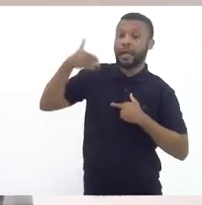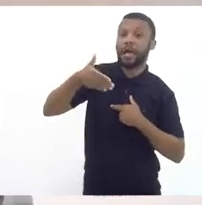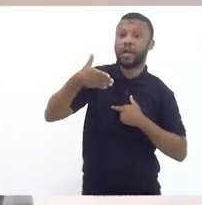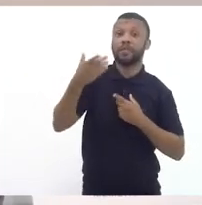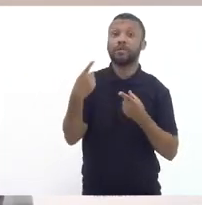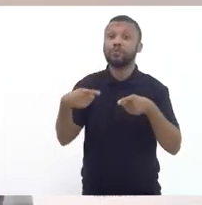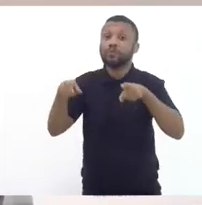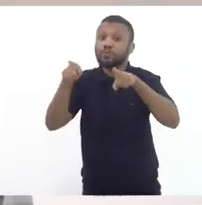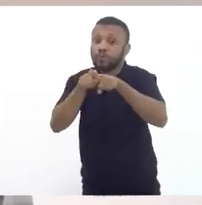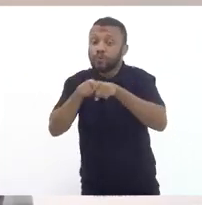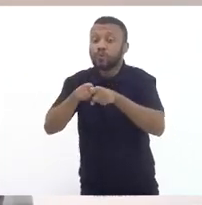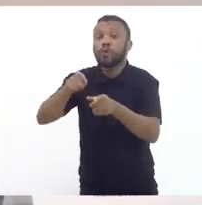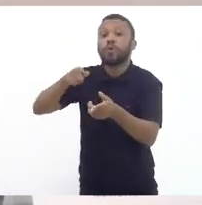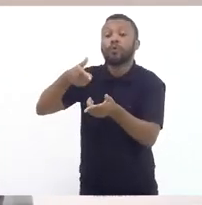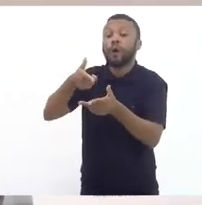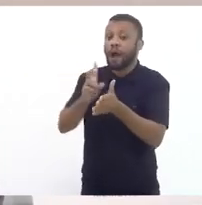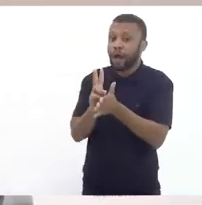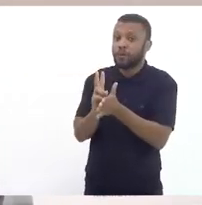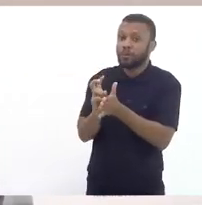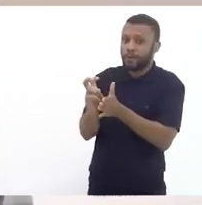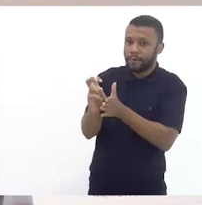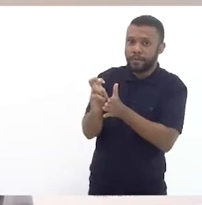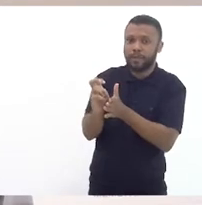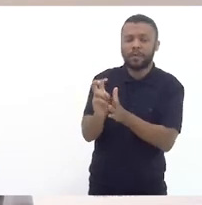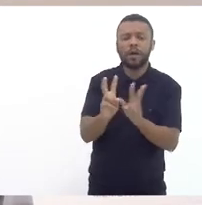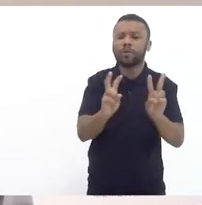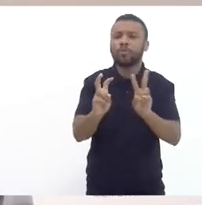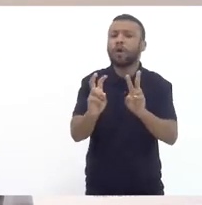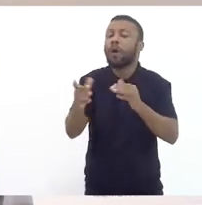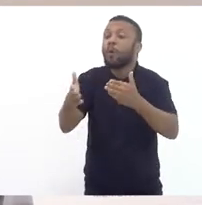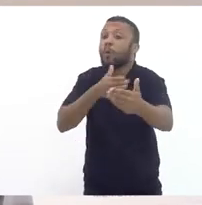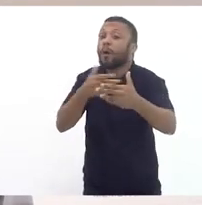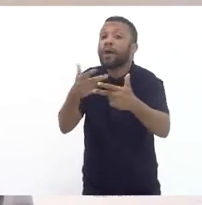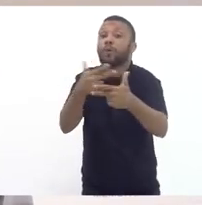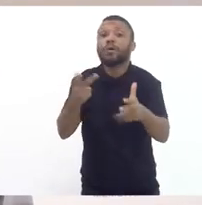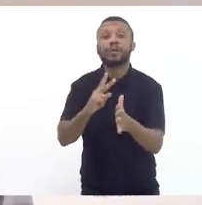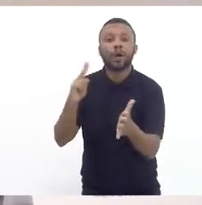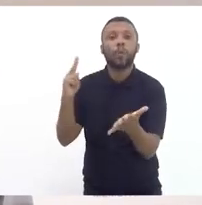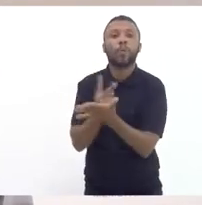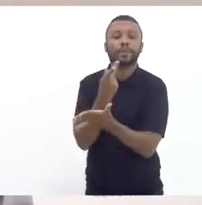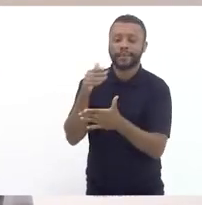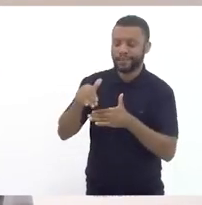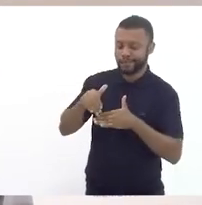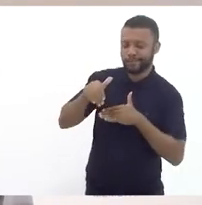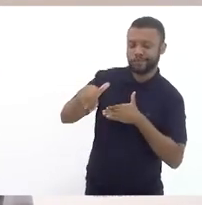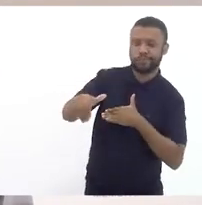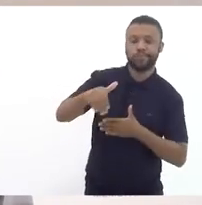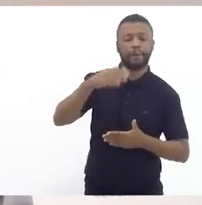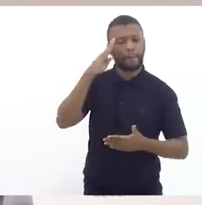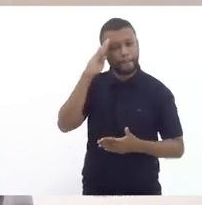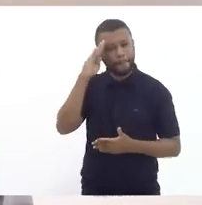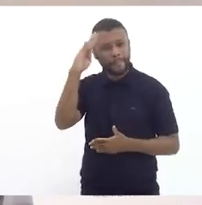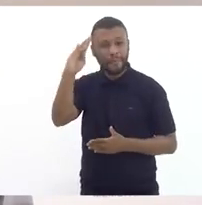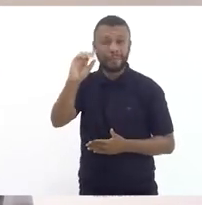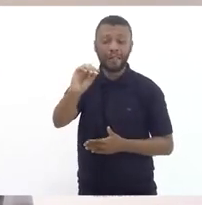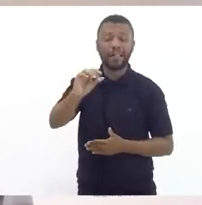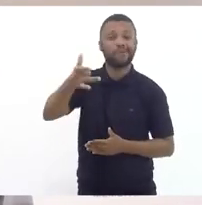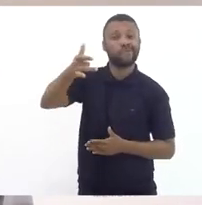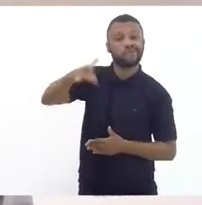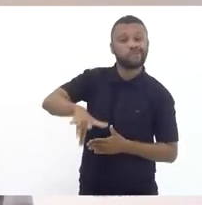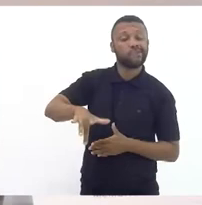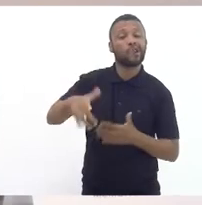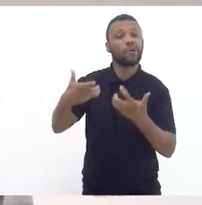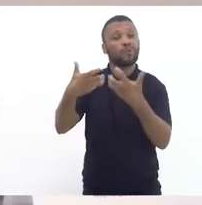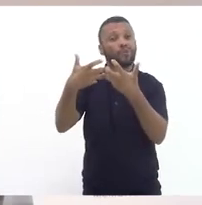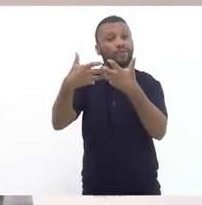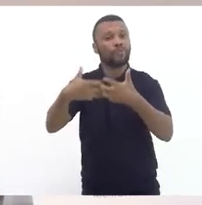a Supervia sobre qualquer acontecimento. E principalmente pela precariedade do